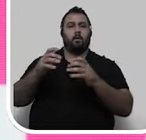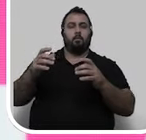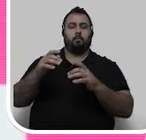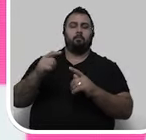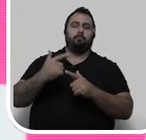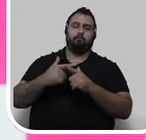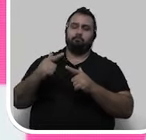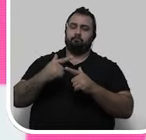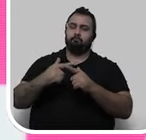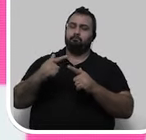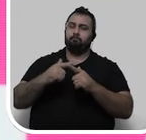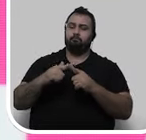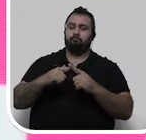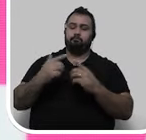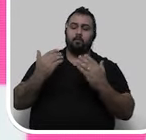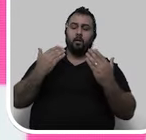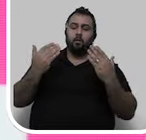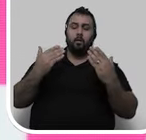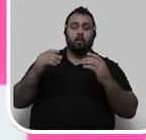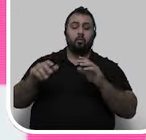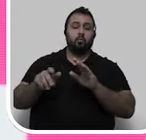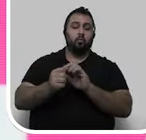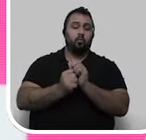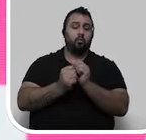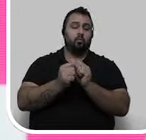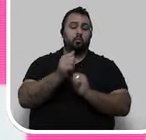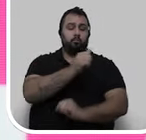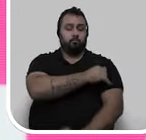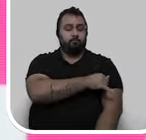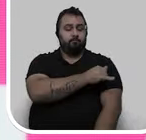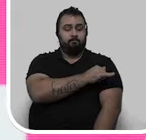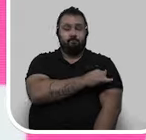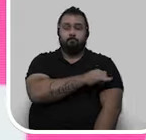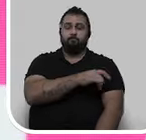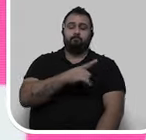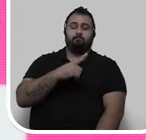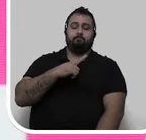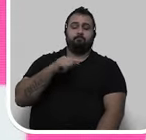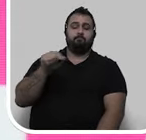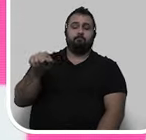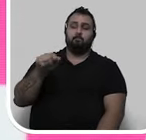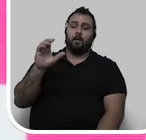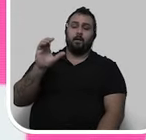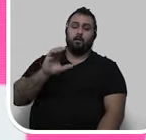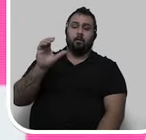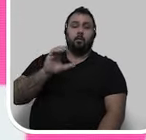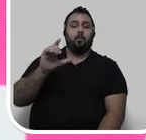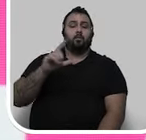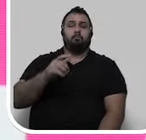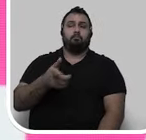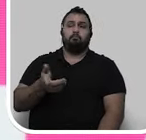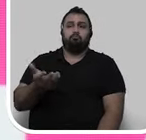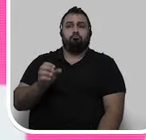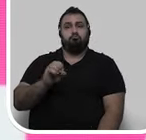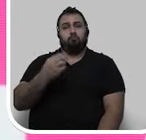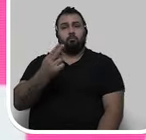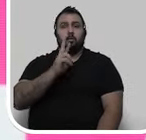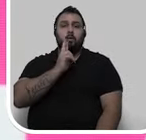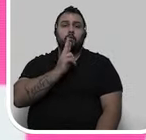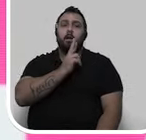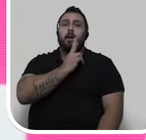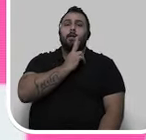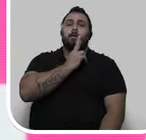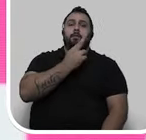dizer, eu sempre uso essa analogia daqui do Rio de Janeiro, porque eu sempre tenho essa... Quando você vai ali em Copacabana, tomar um, ou vai num restaurante almoçar ou